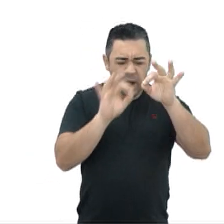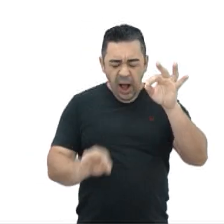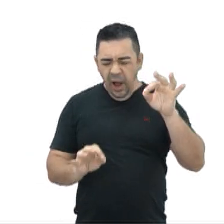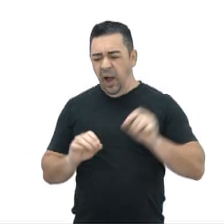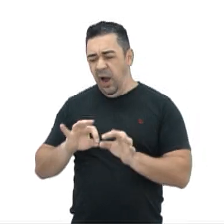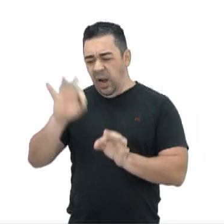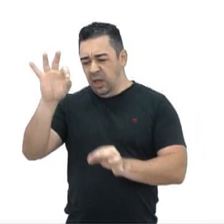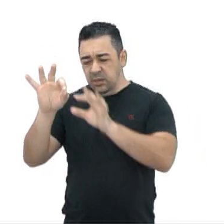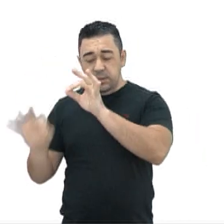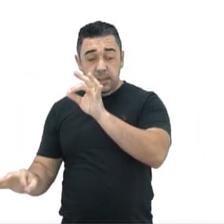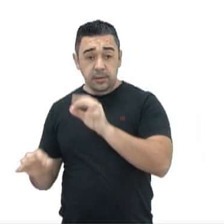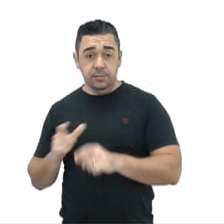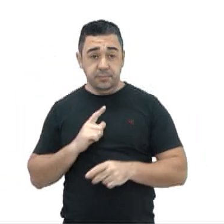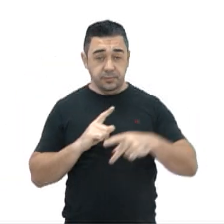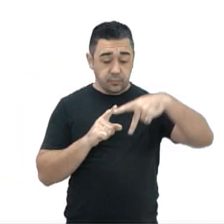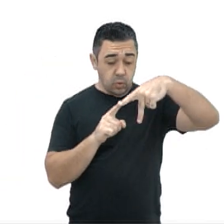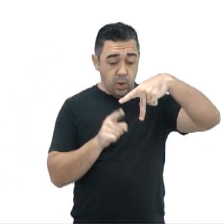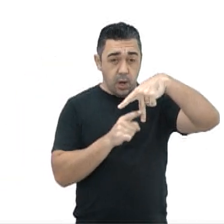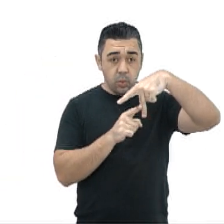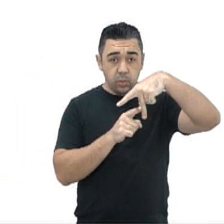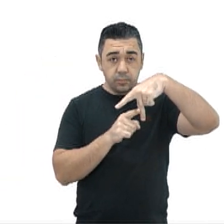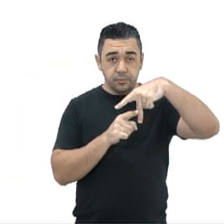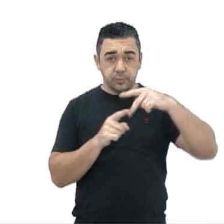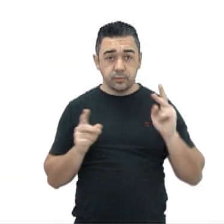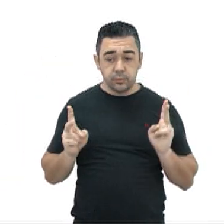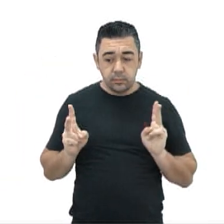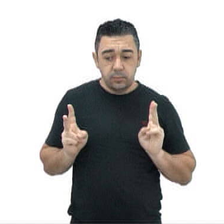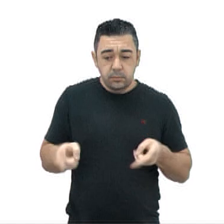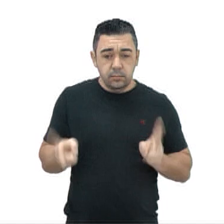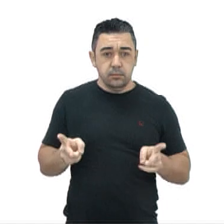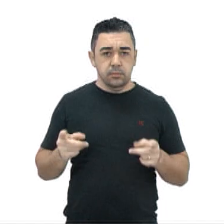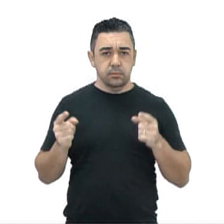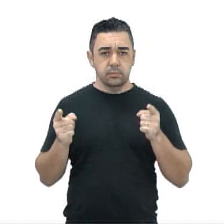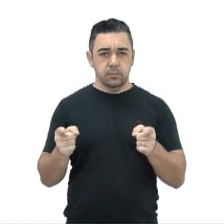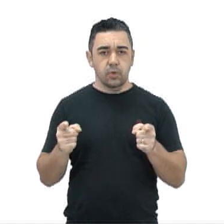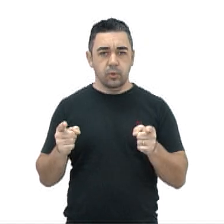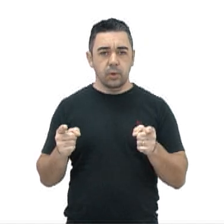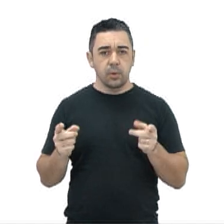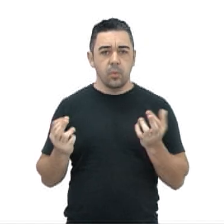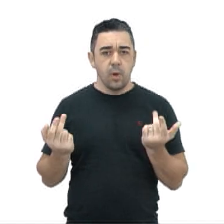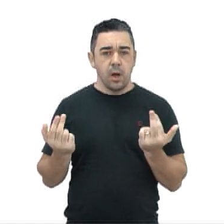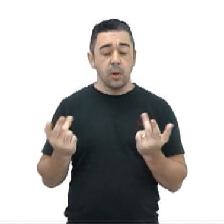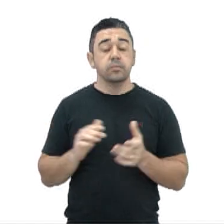ângulo compreendido entre esses lados são correspondentes,